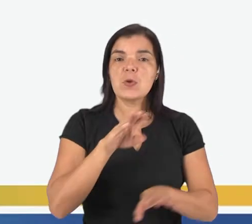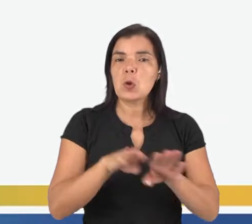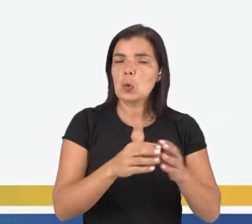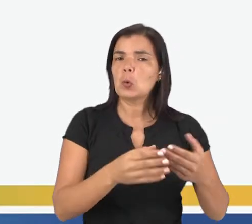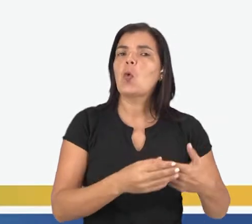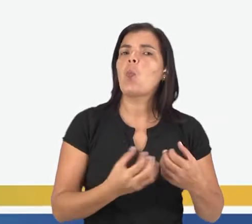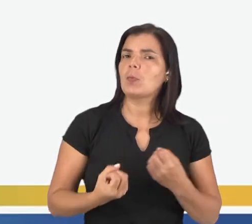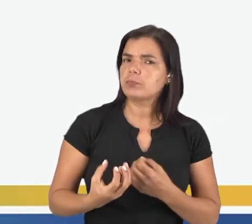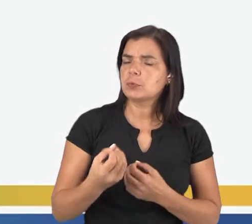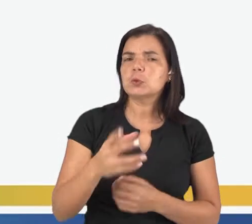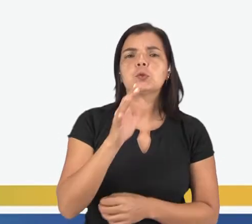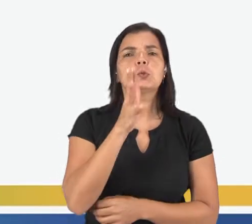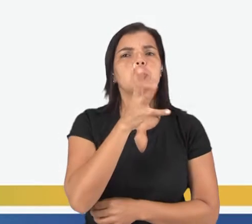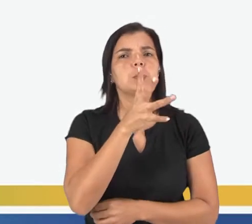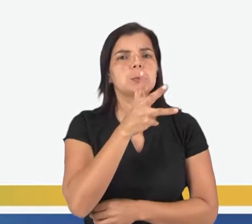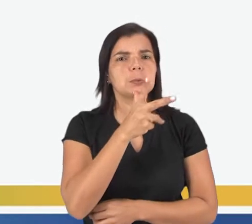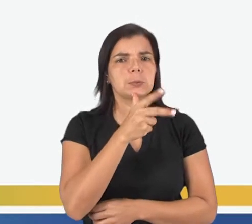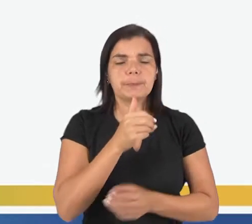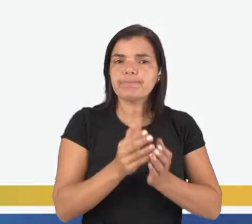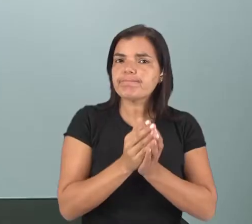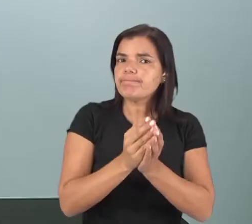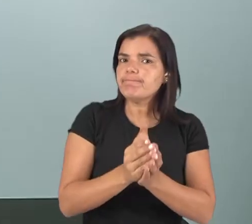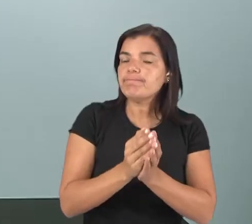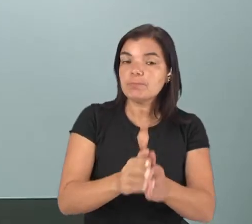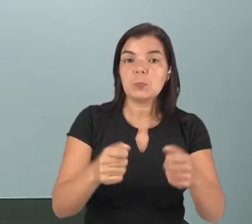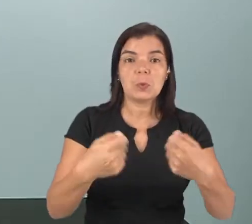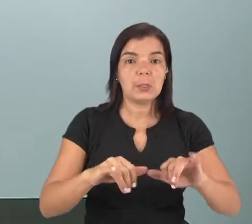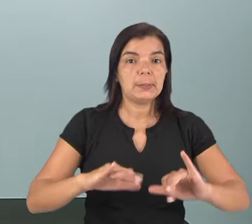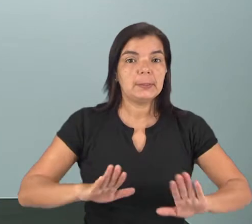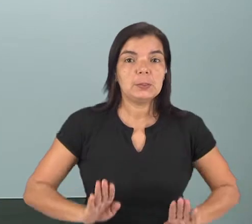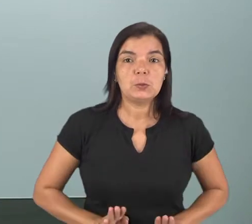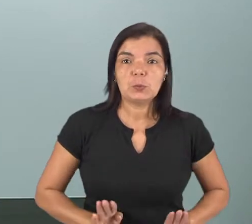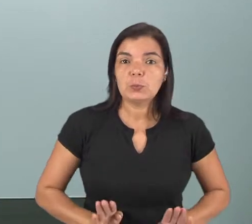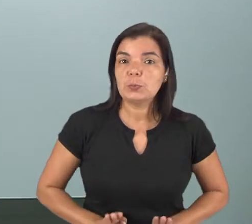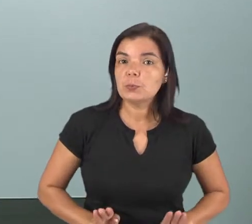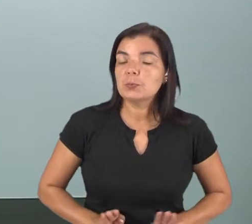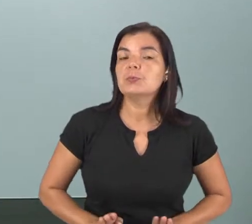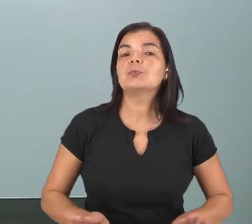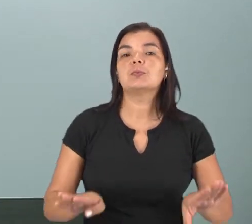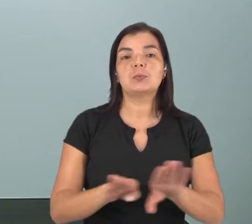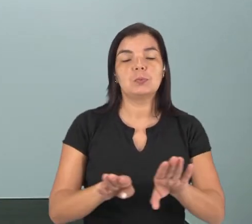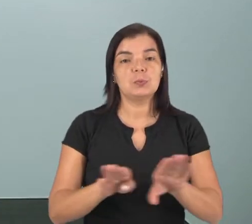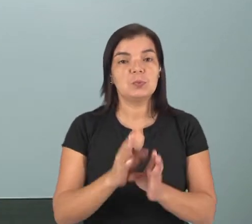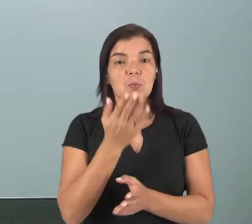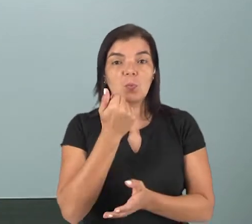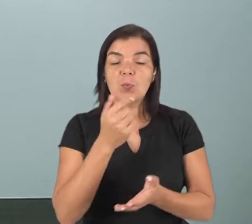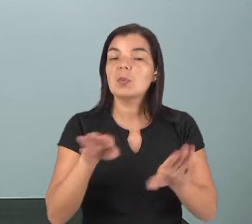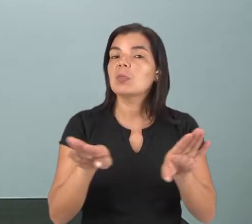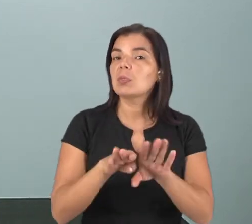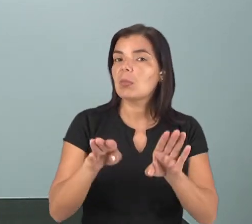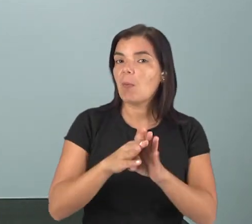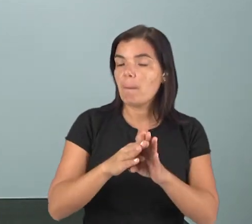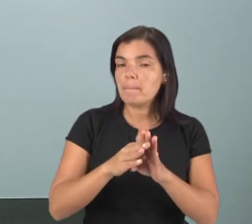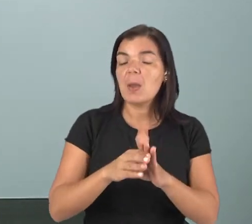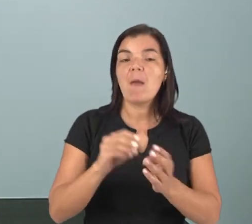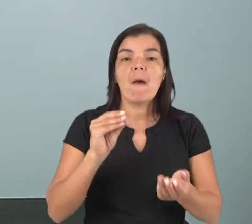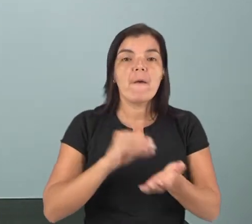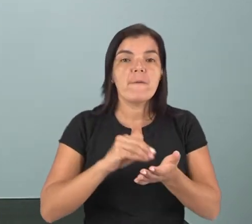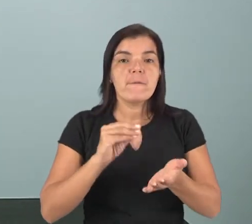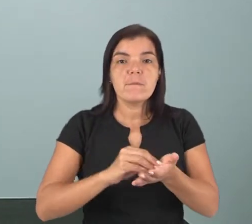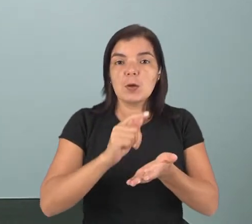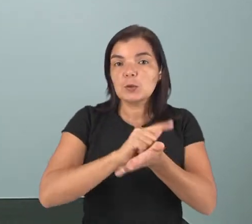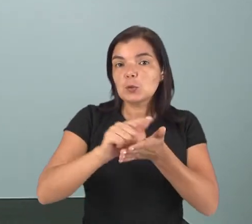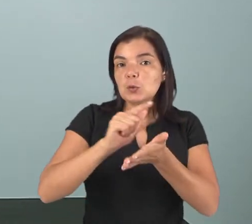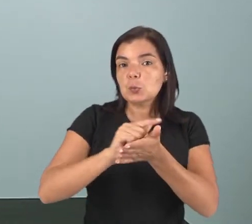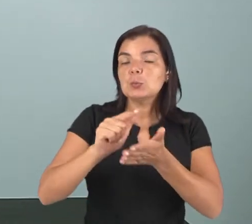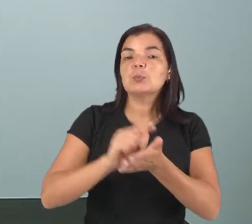muito longa, né, e eles passavam por muitas necessidades de alimentação, né, de higiene, muitos deles às vezes morriam ou